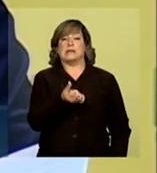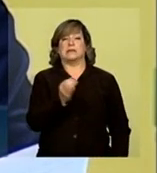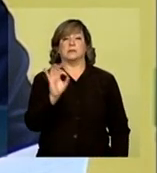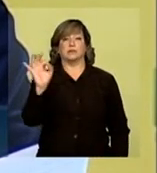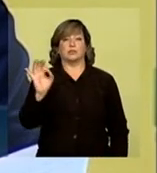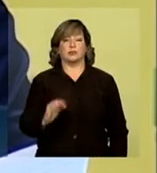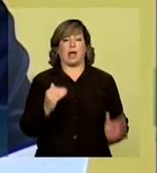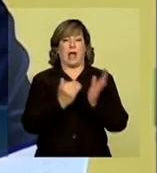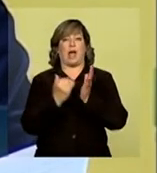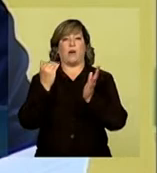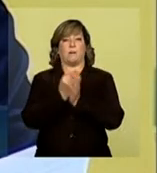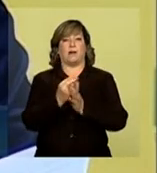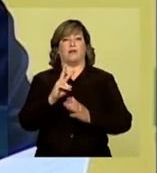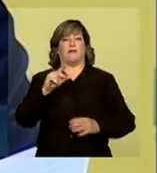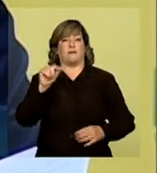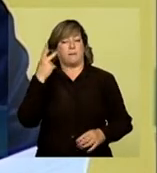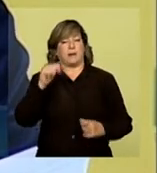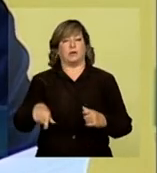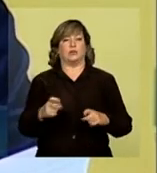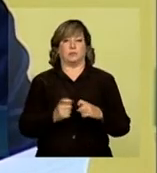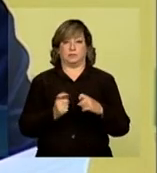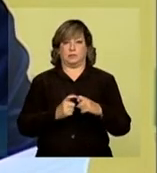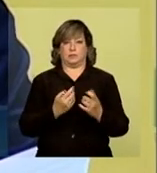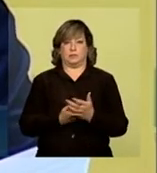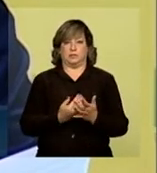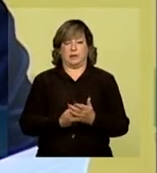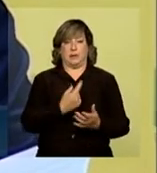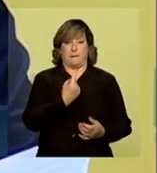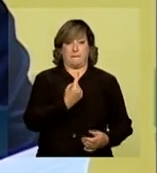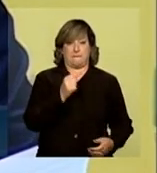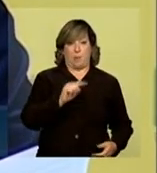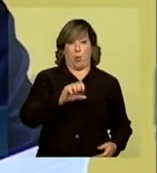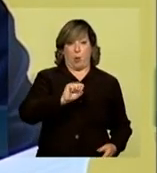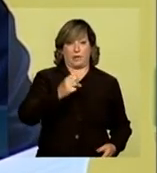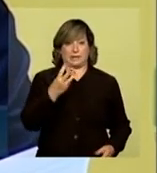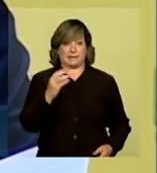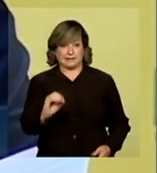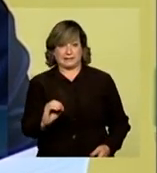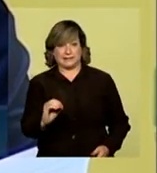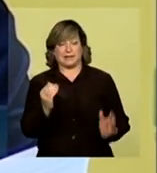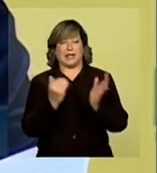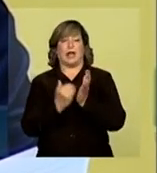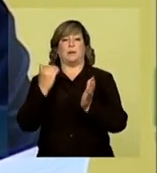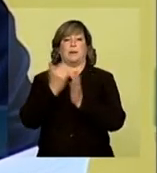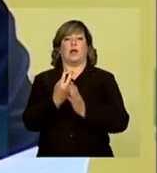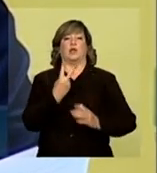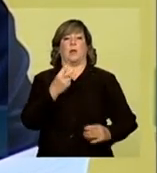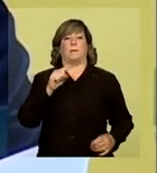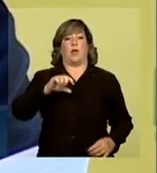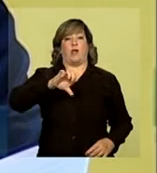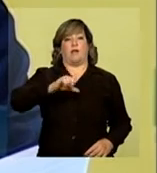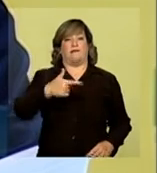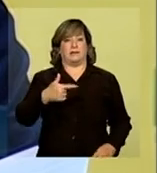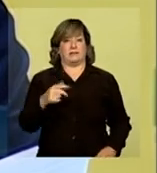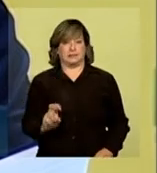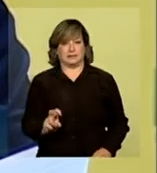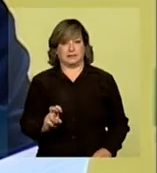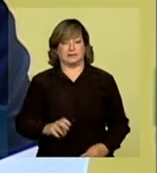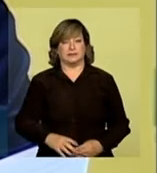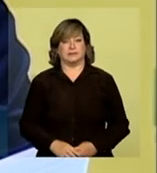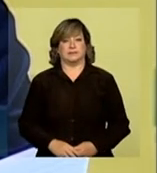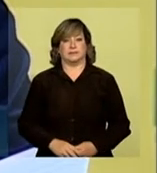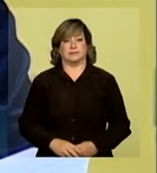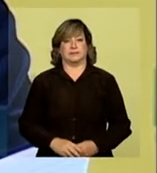por cento de aumento no número de vagas para medicina de 1830 para 2.925